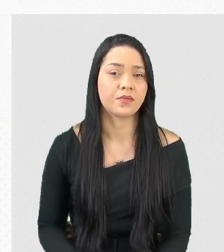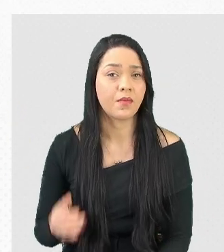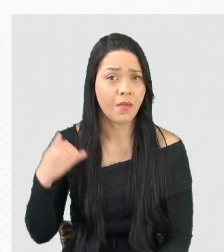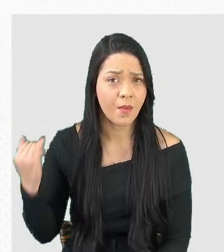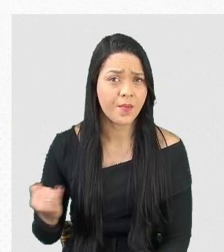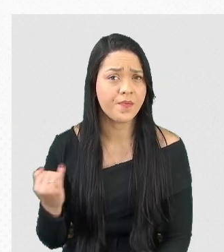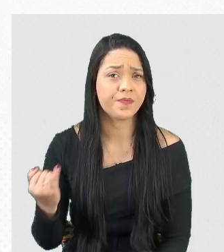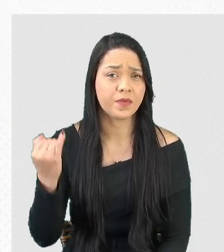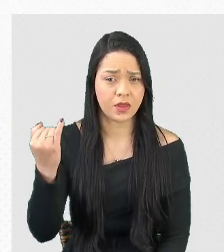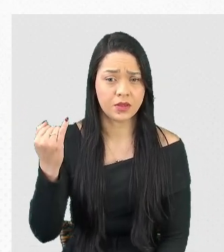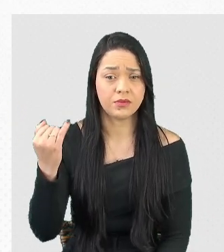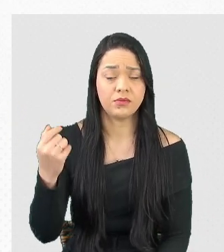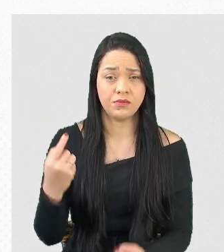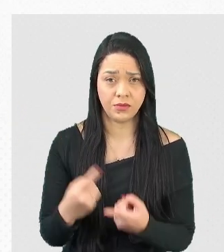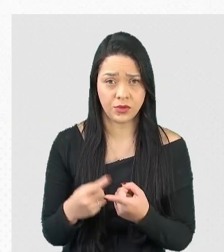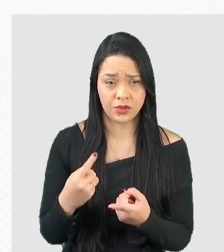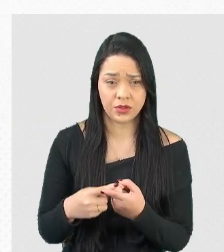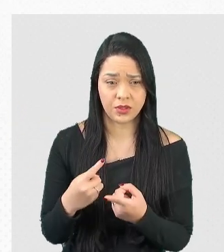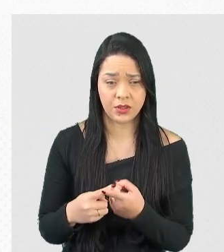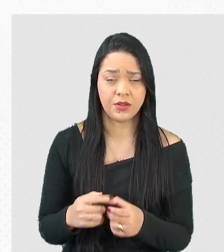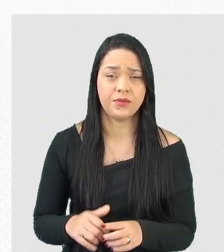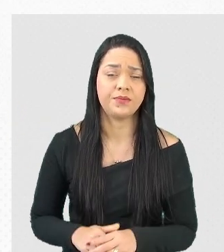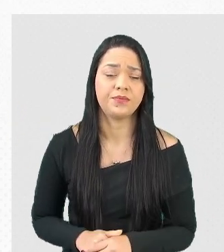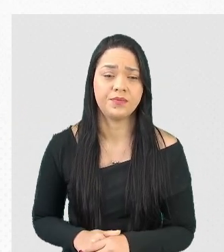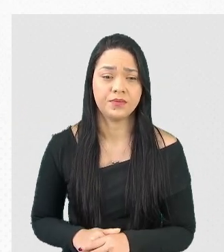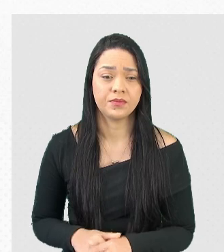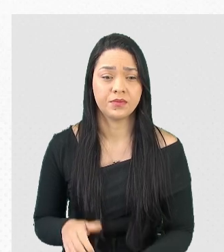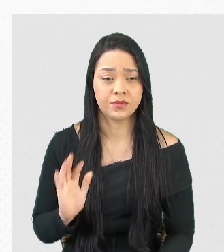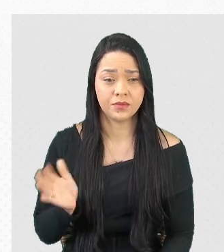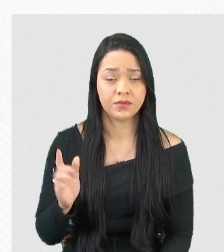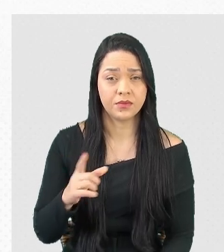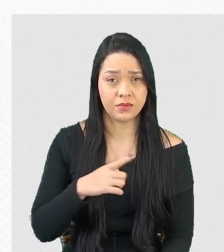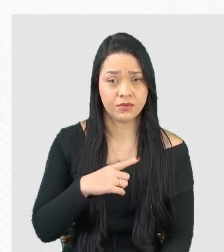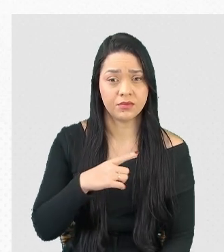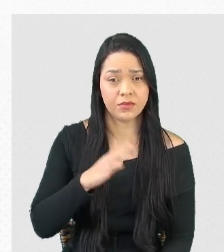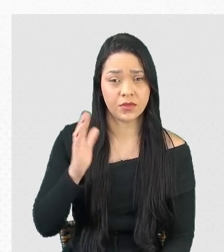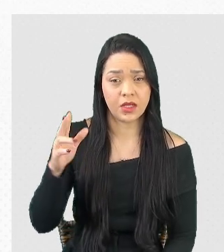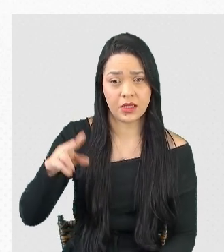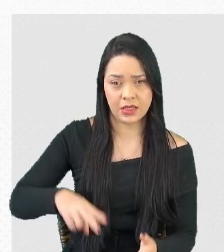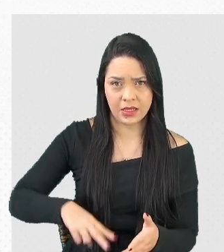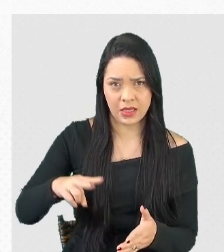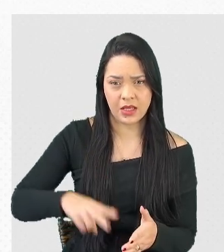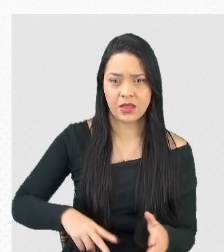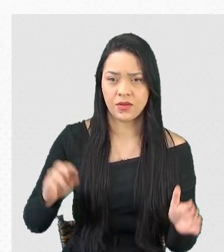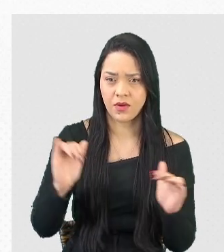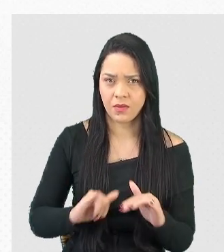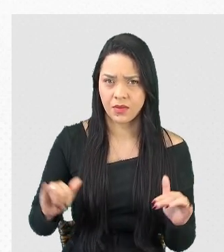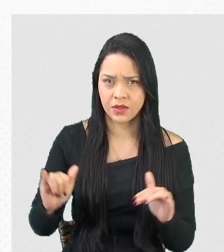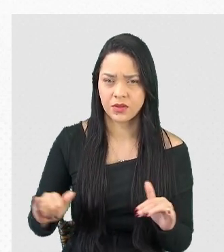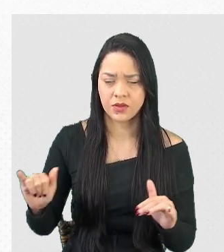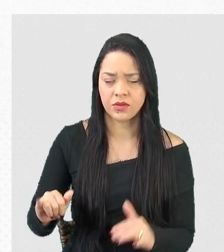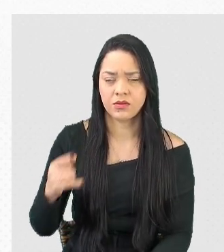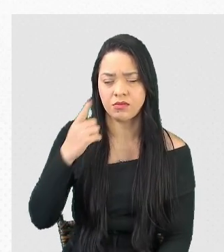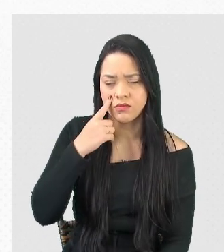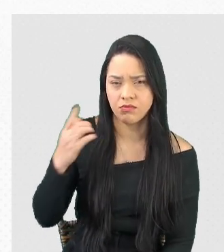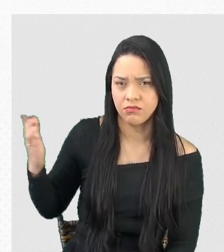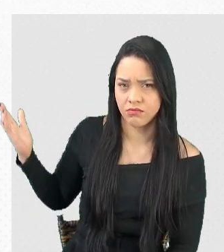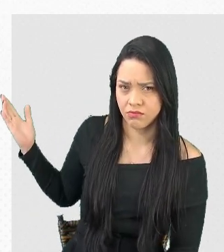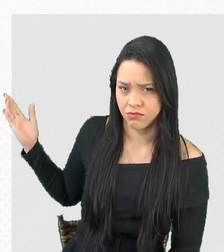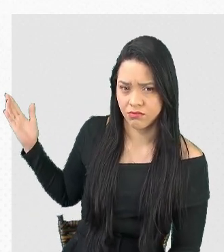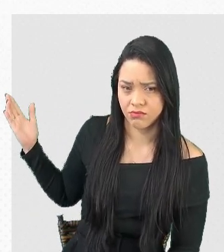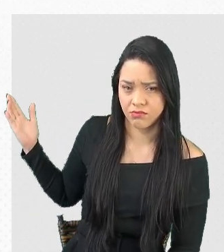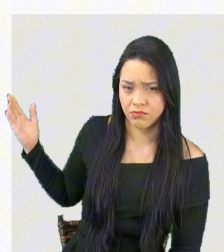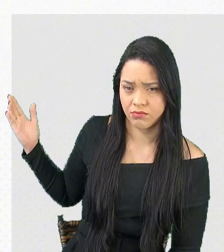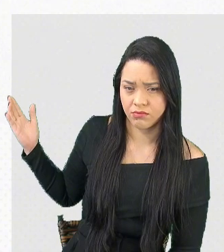um comando, né? Leia as informações a seguir, de fato, para você já demarcar mesmo, né? Não